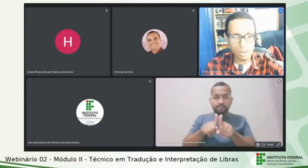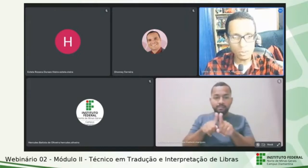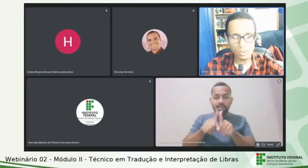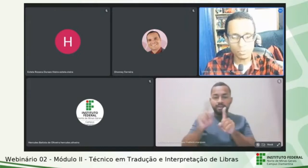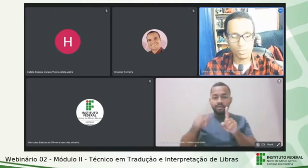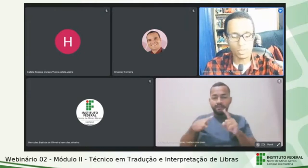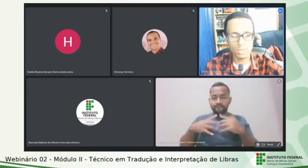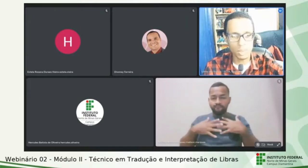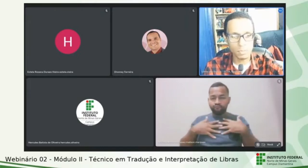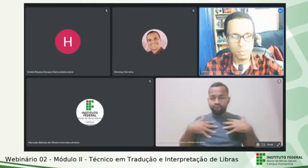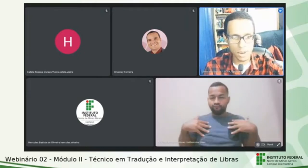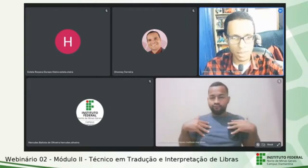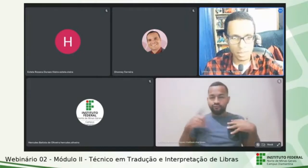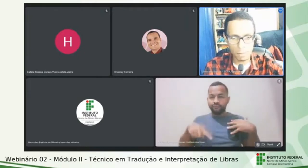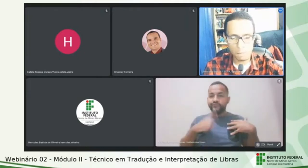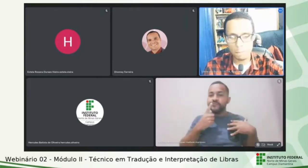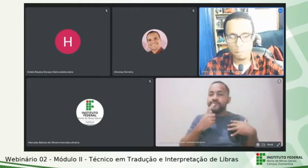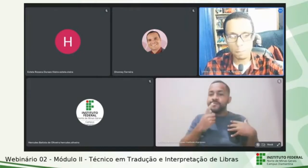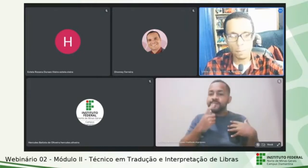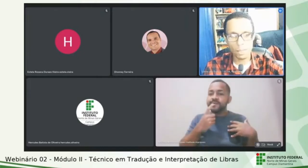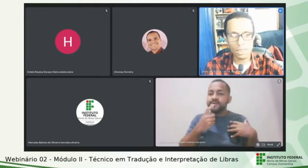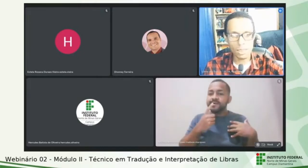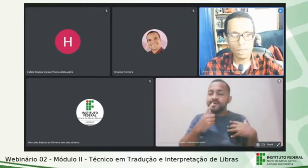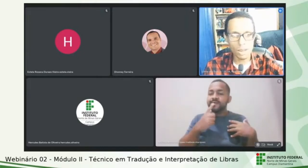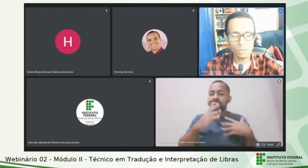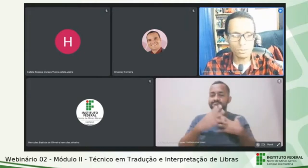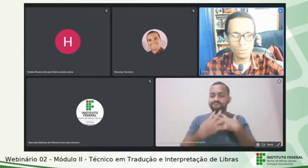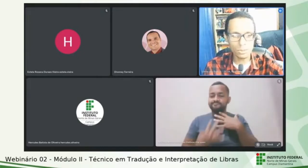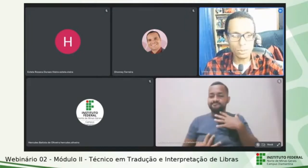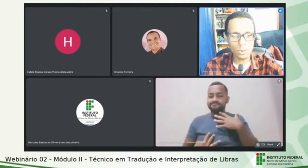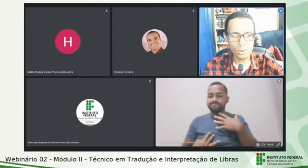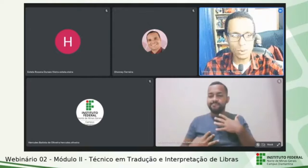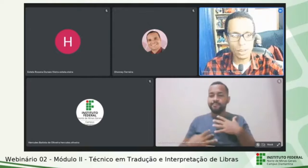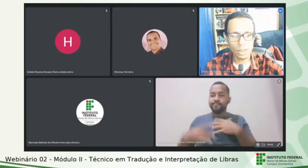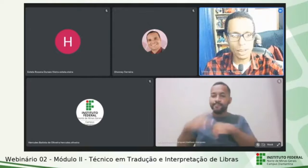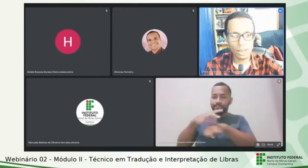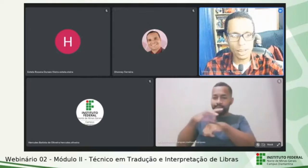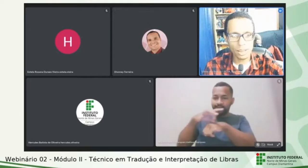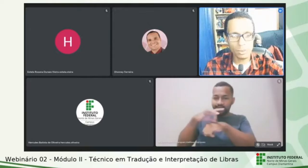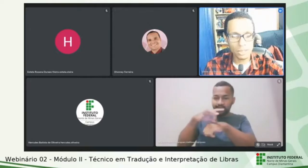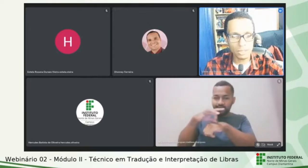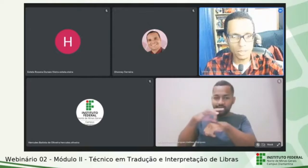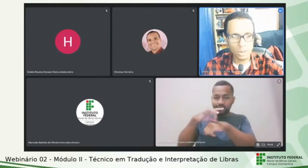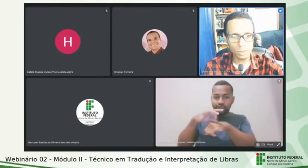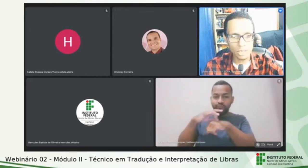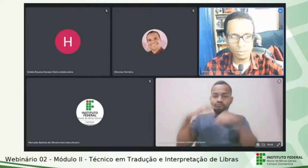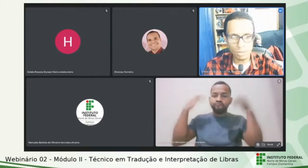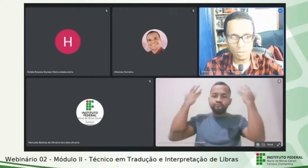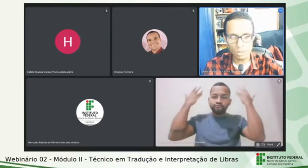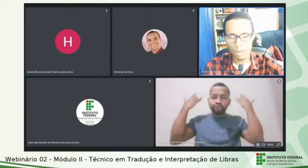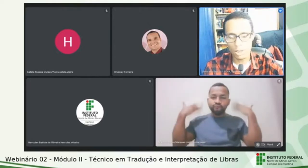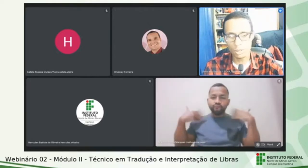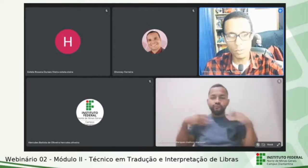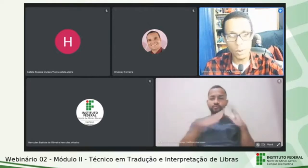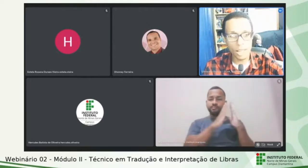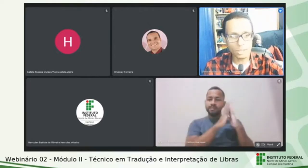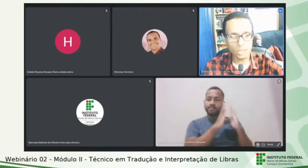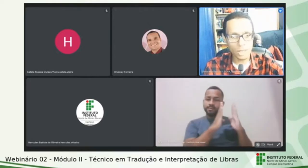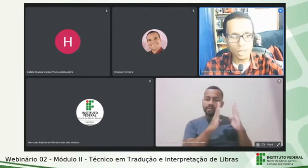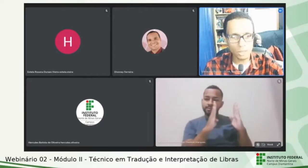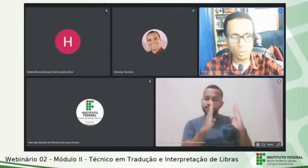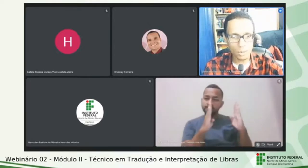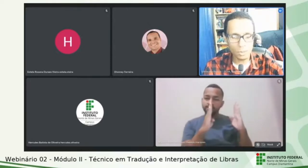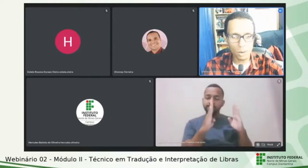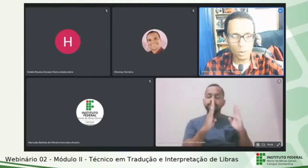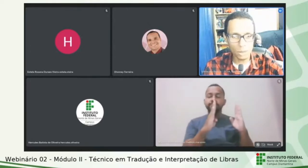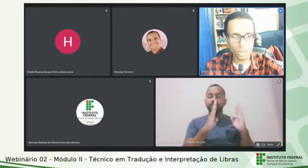vermelho, estampa preta. E ao fundo é uma estante com livros. Do meu lado